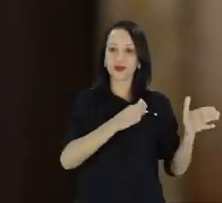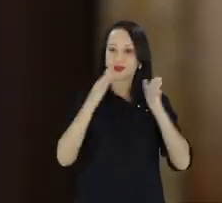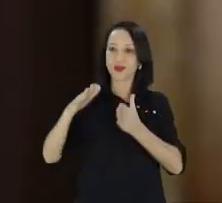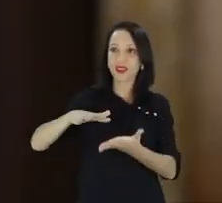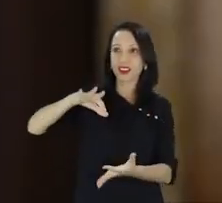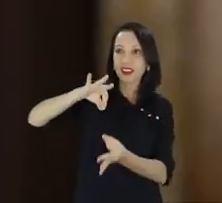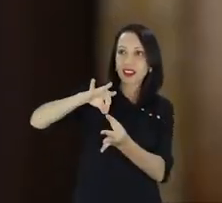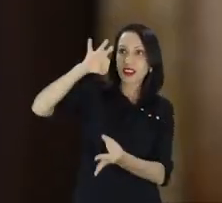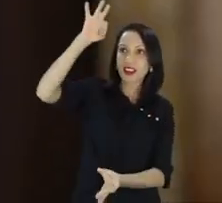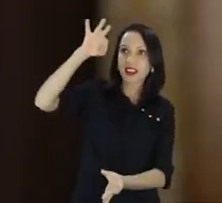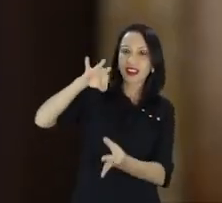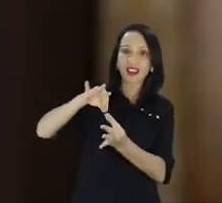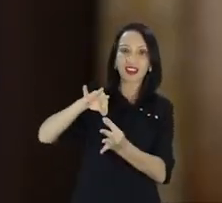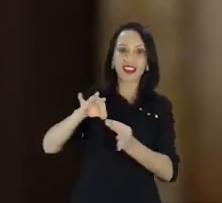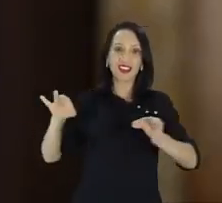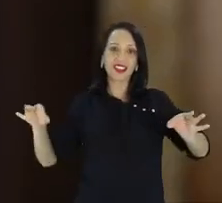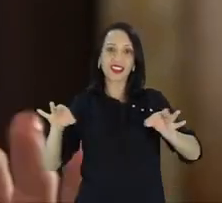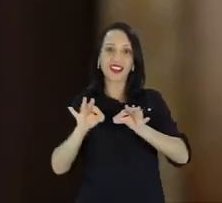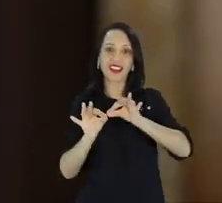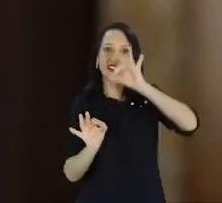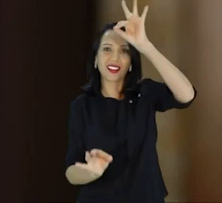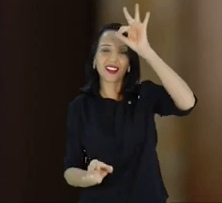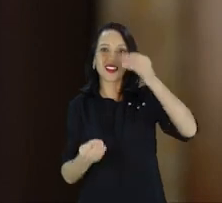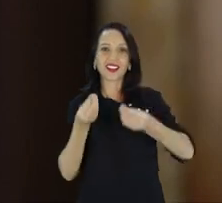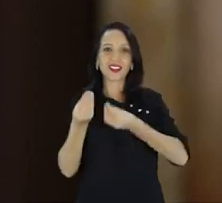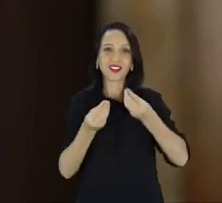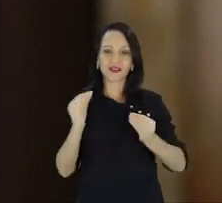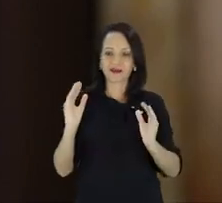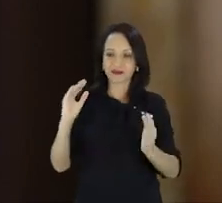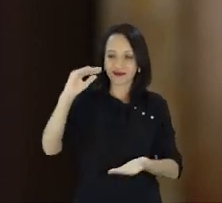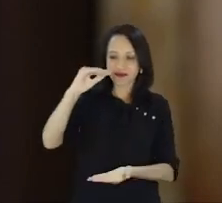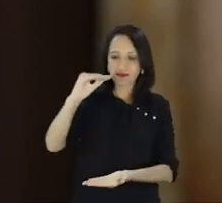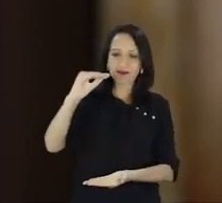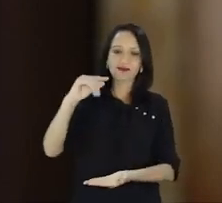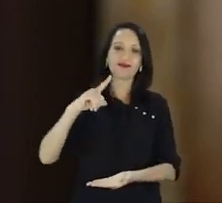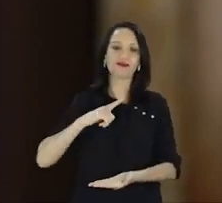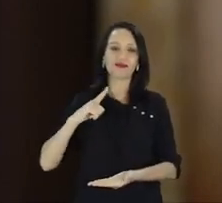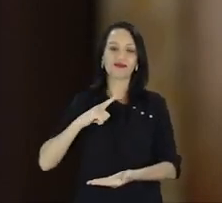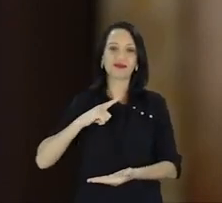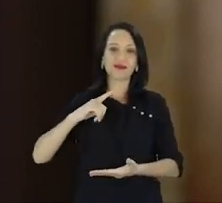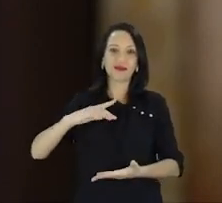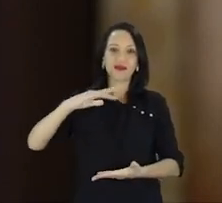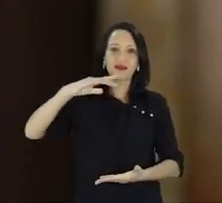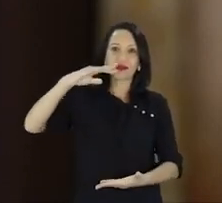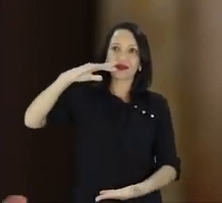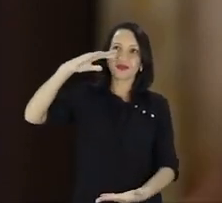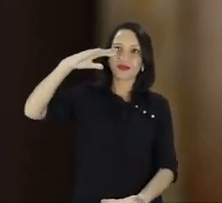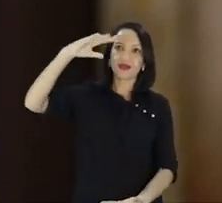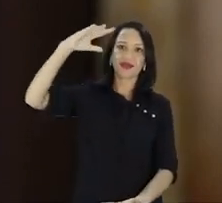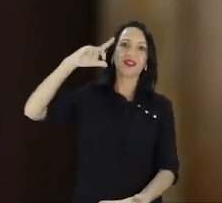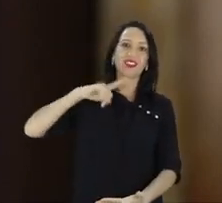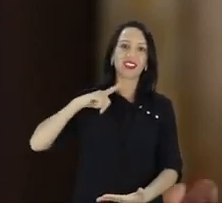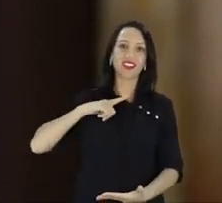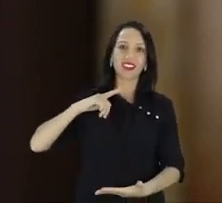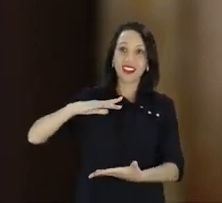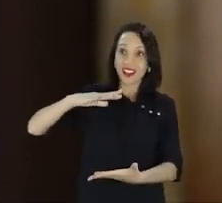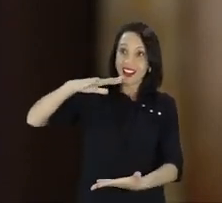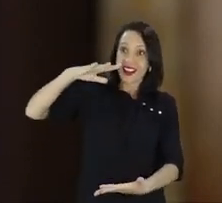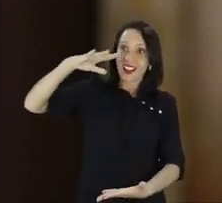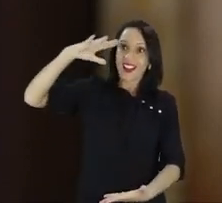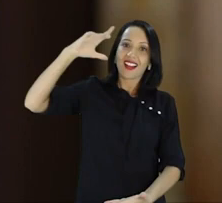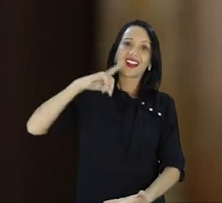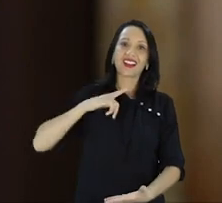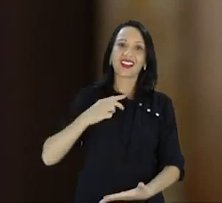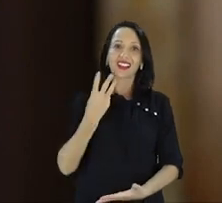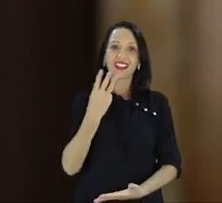era um alguma coisa tão pequena que teve que ser ampliado muitas vezes então a gente chegou no tamanho possível